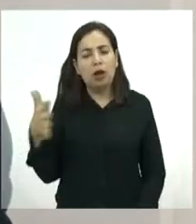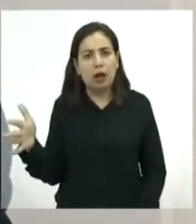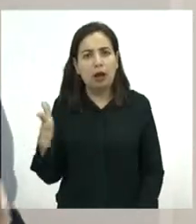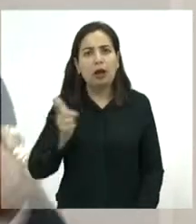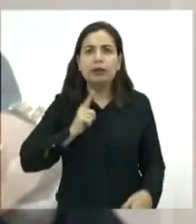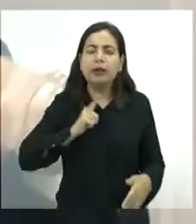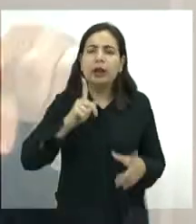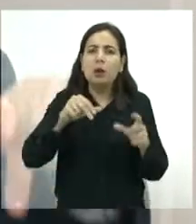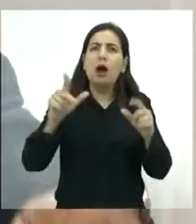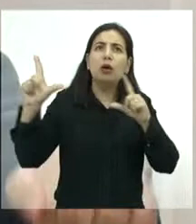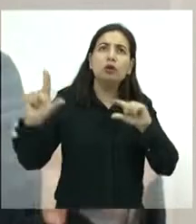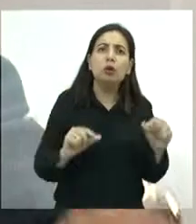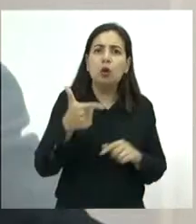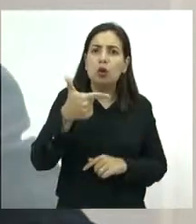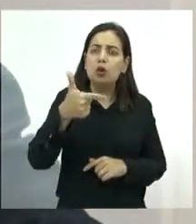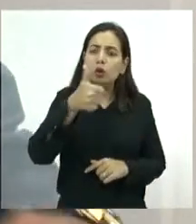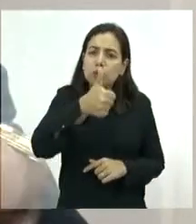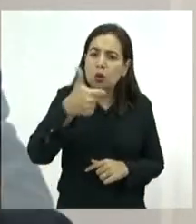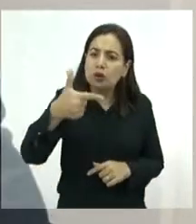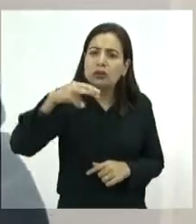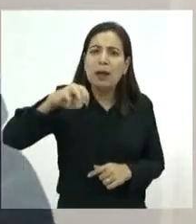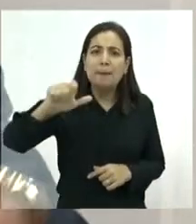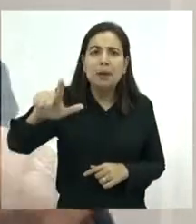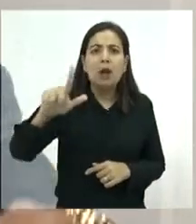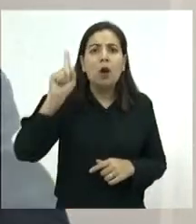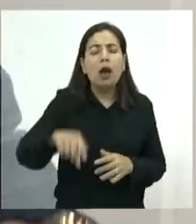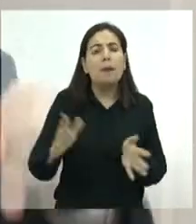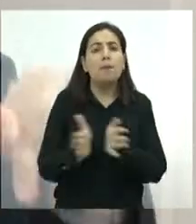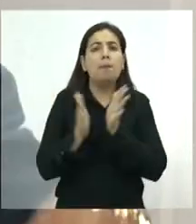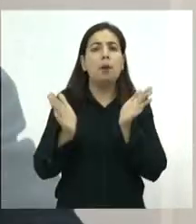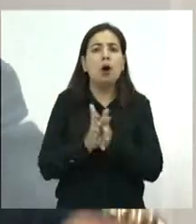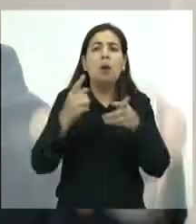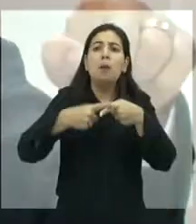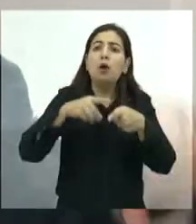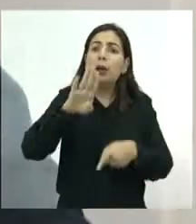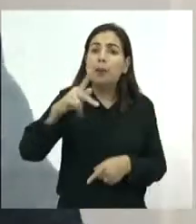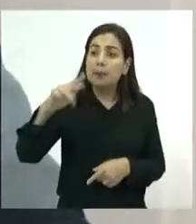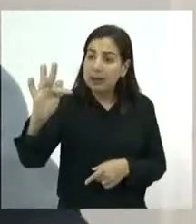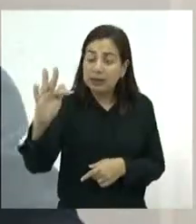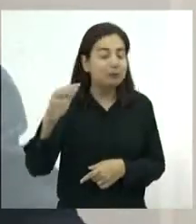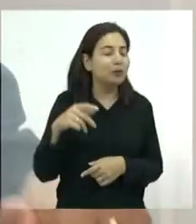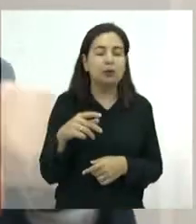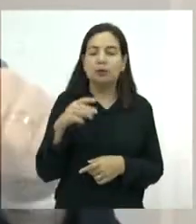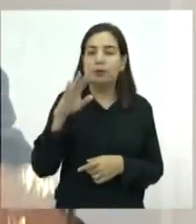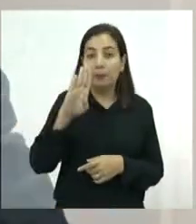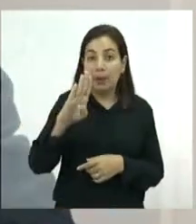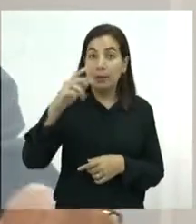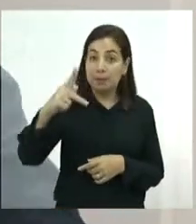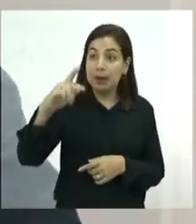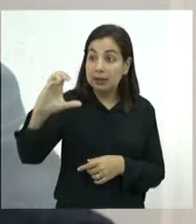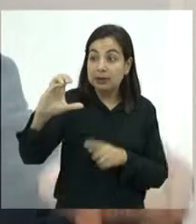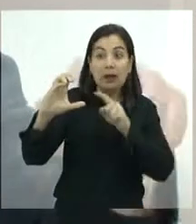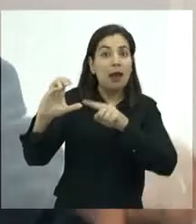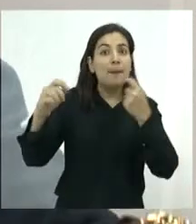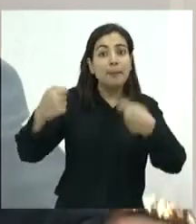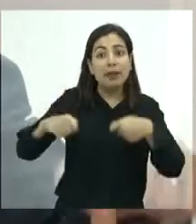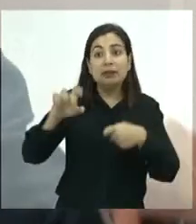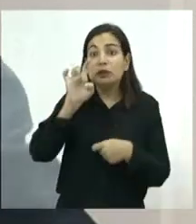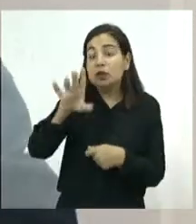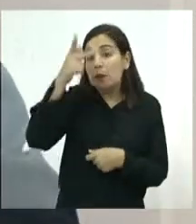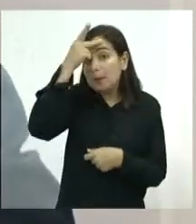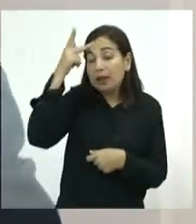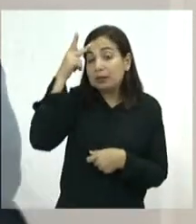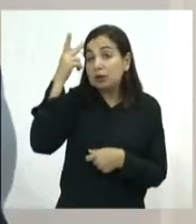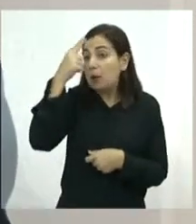mil dos mais pobres, porque BPC para receber tem que ser pobre, tem que comprovar situação